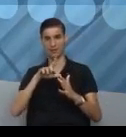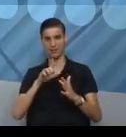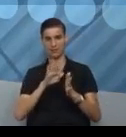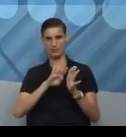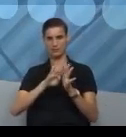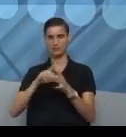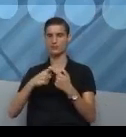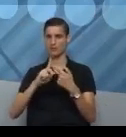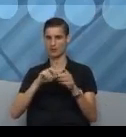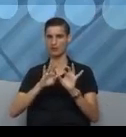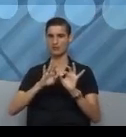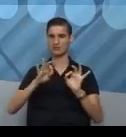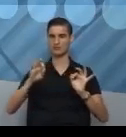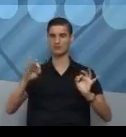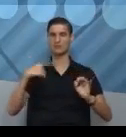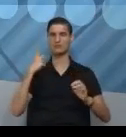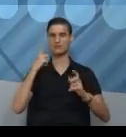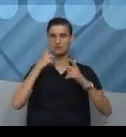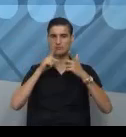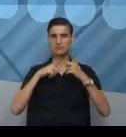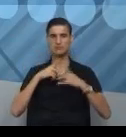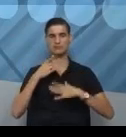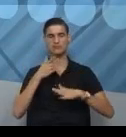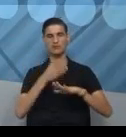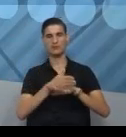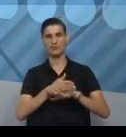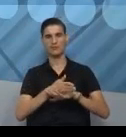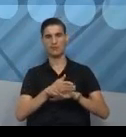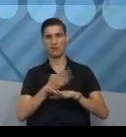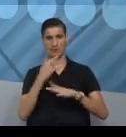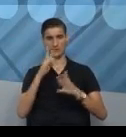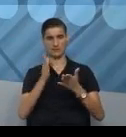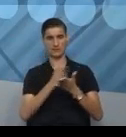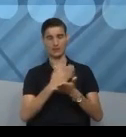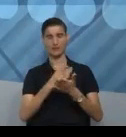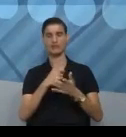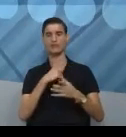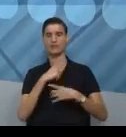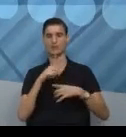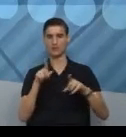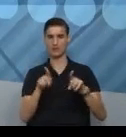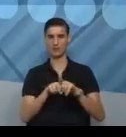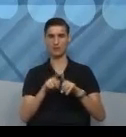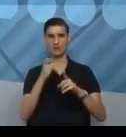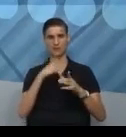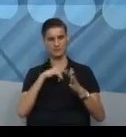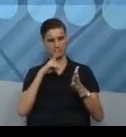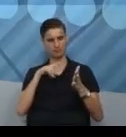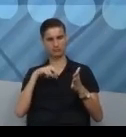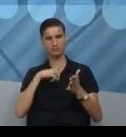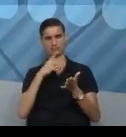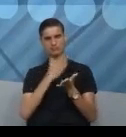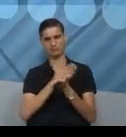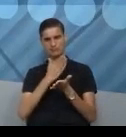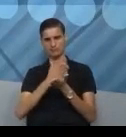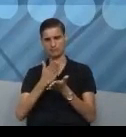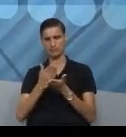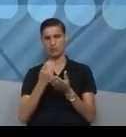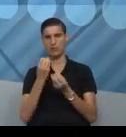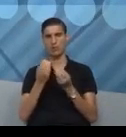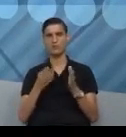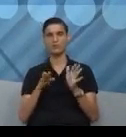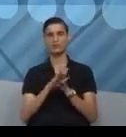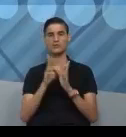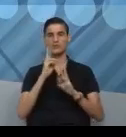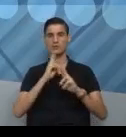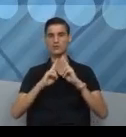bem extensa, para que você possa ter acesso. Lembrando que lá no seu livro didático também tem passo a passo como chega